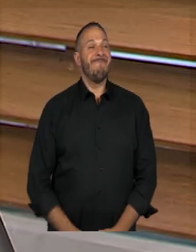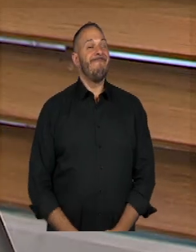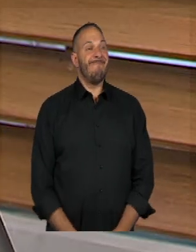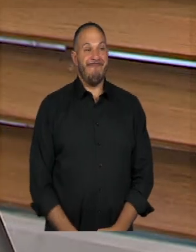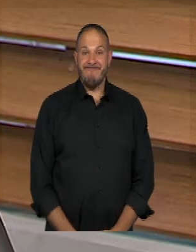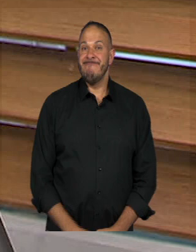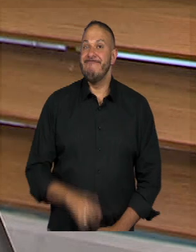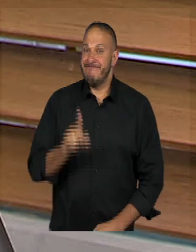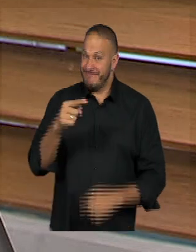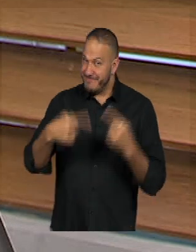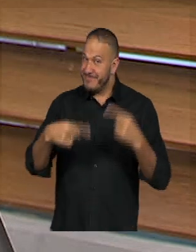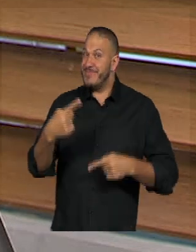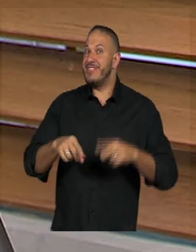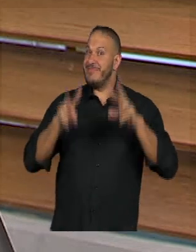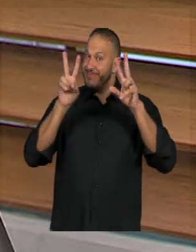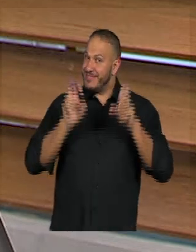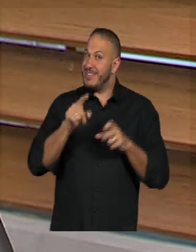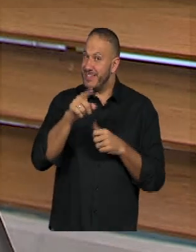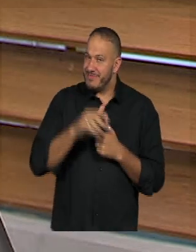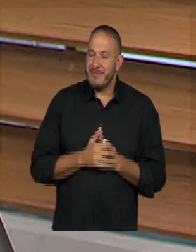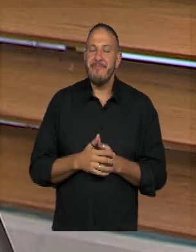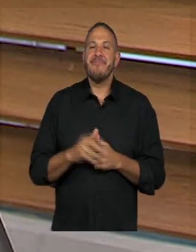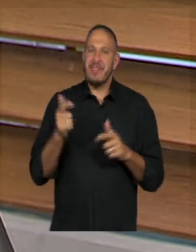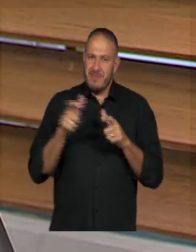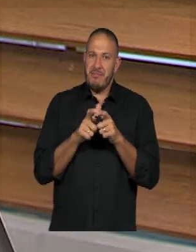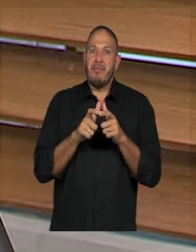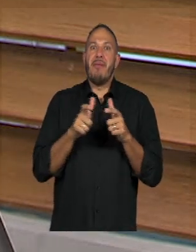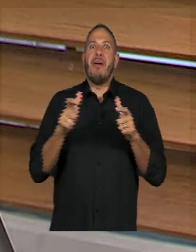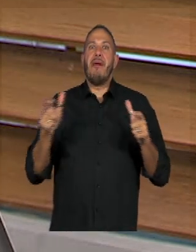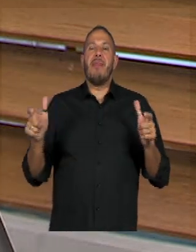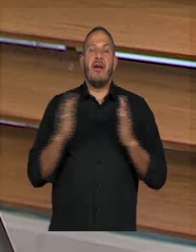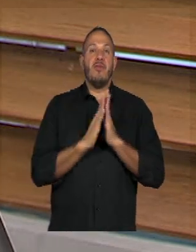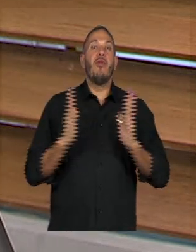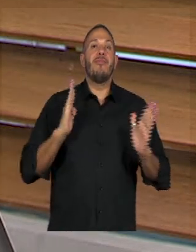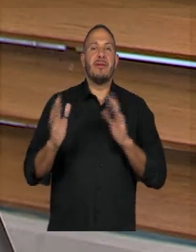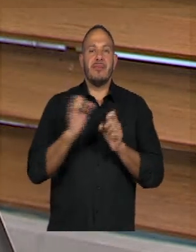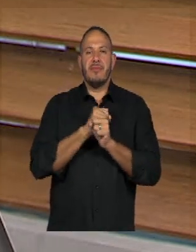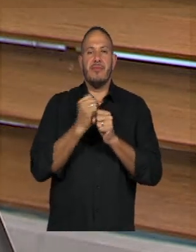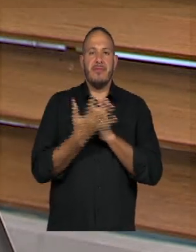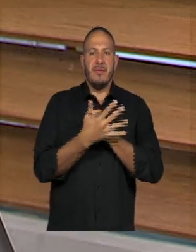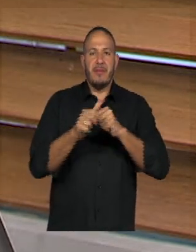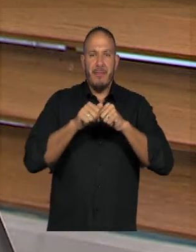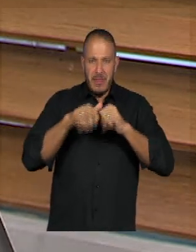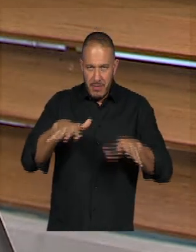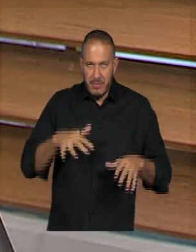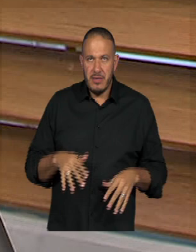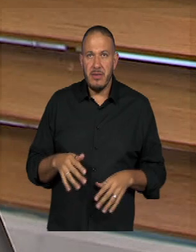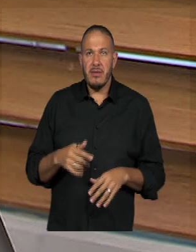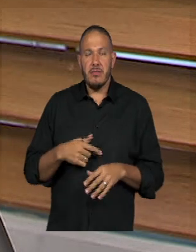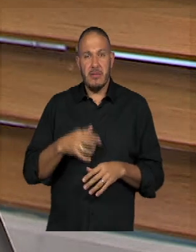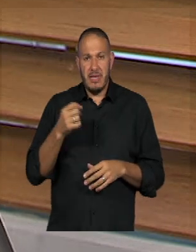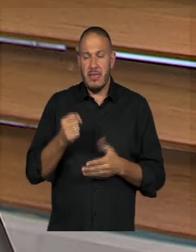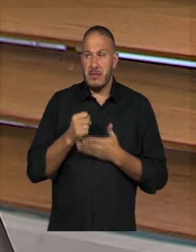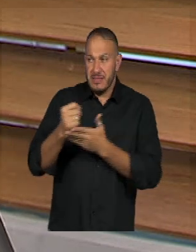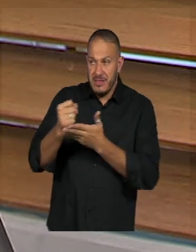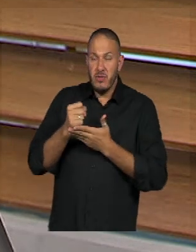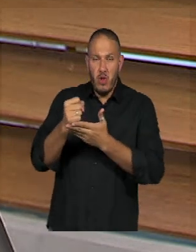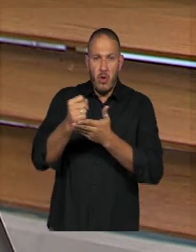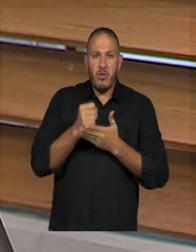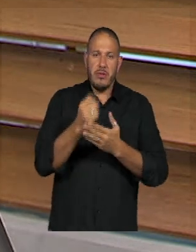A gente teve esse aumento durante a pandemia, né? Para ser bem exato, essa questão dos